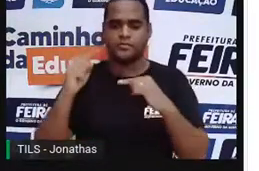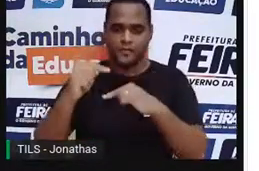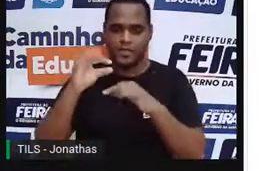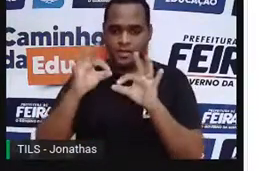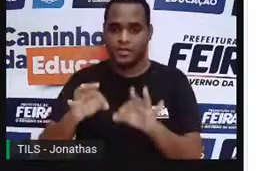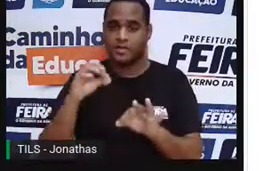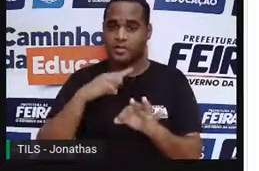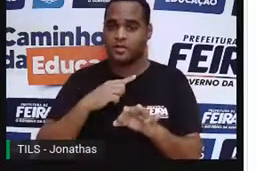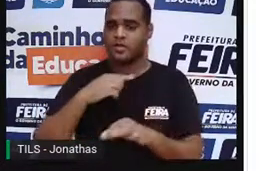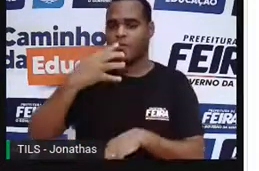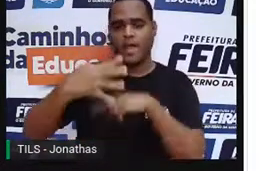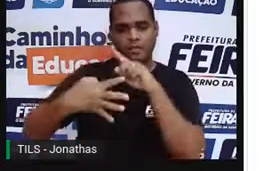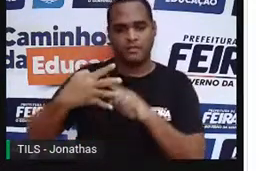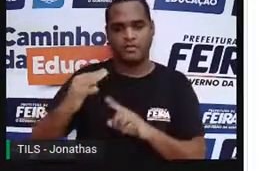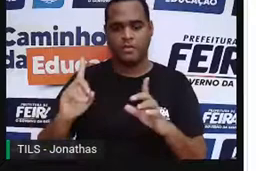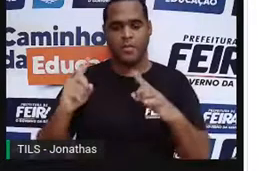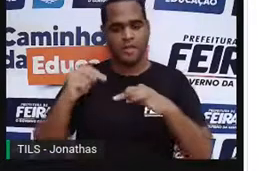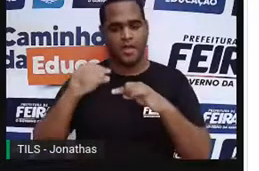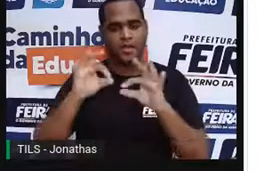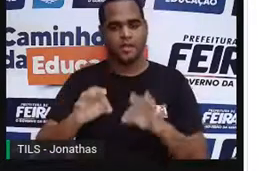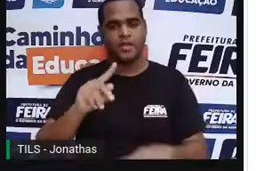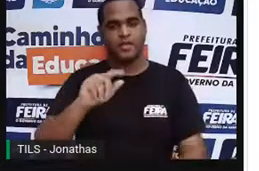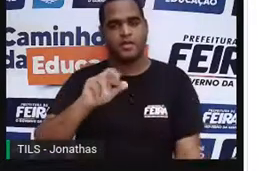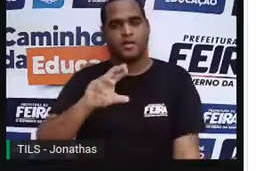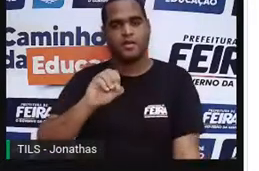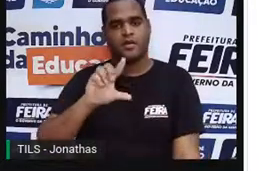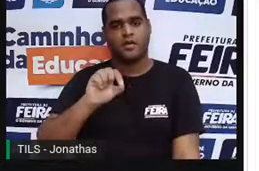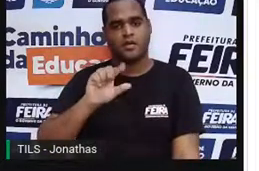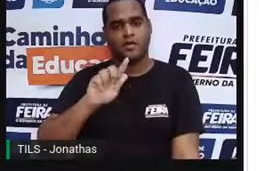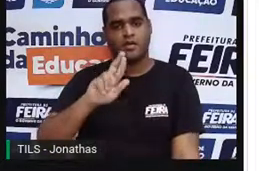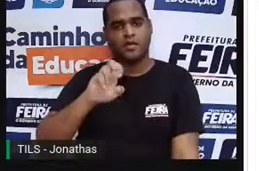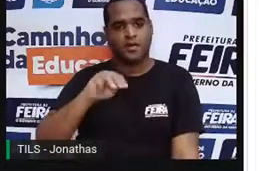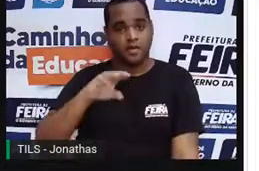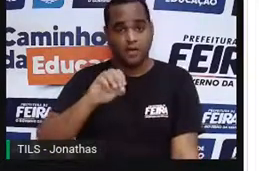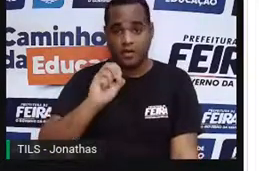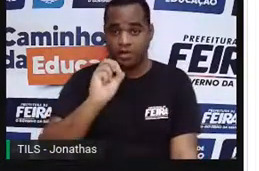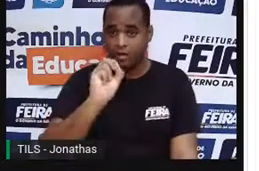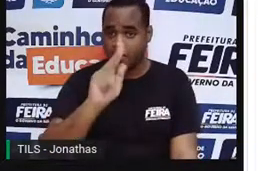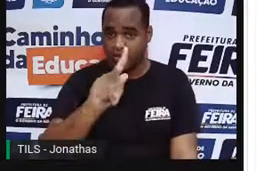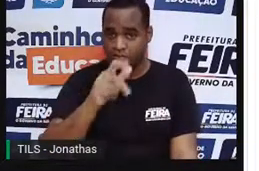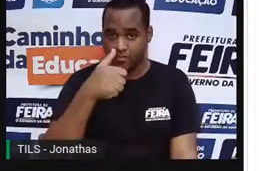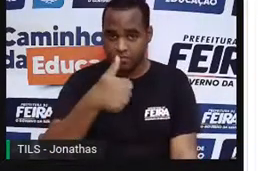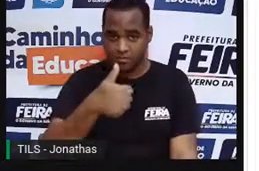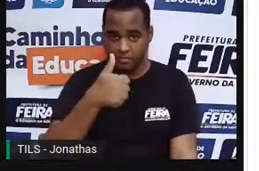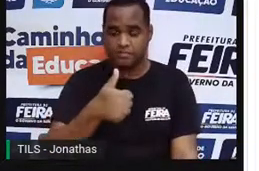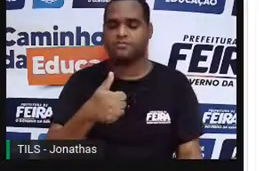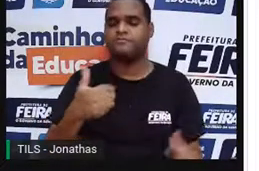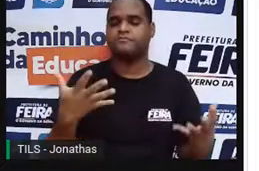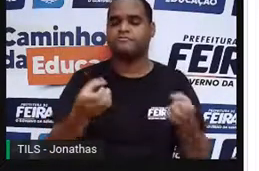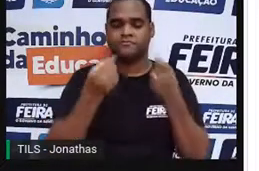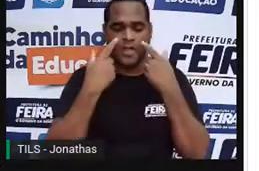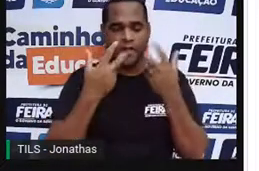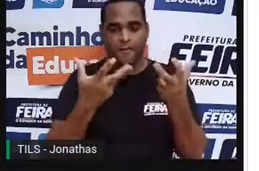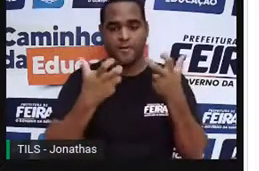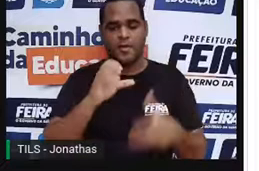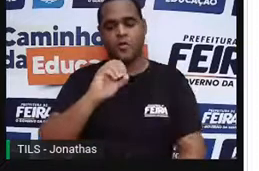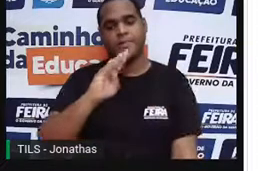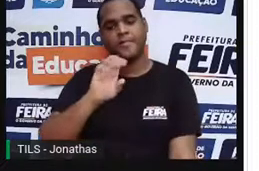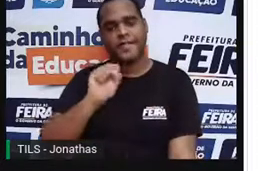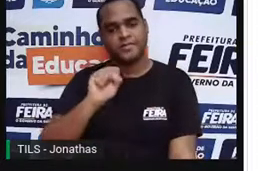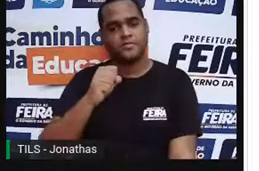São quadrilátero chamado de paralelogramos tá bom que é observação 3